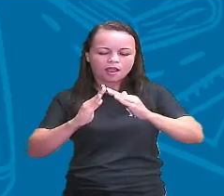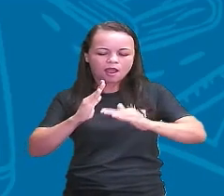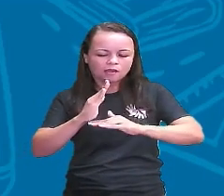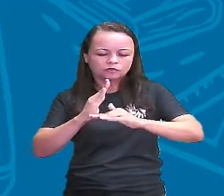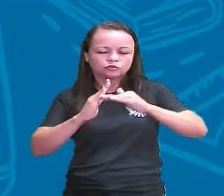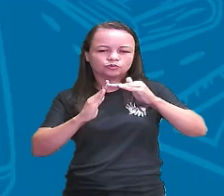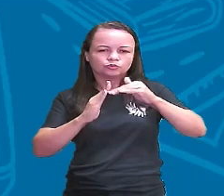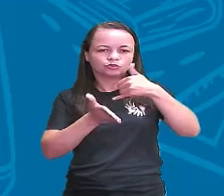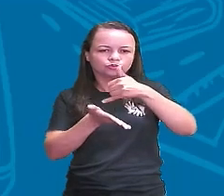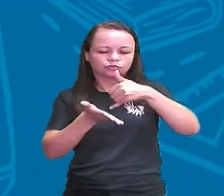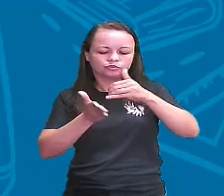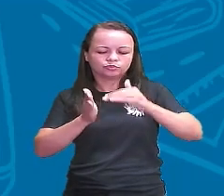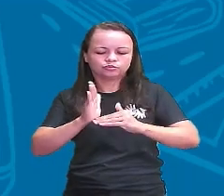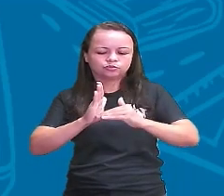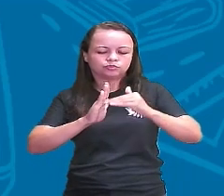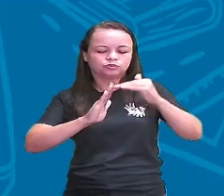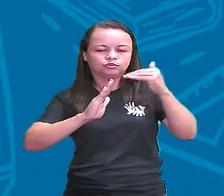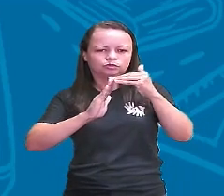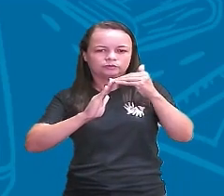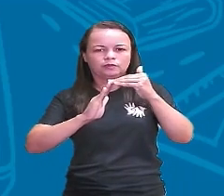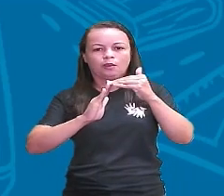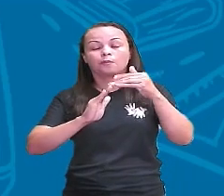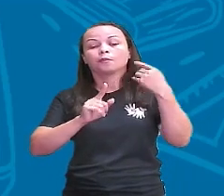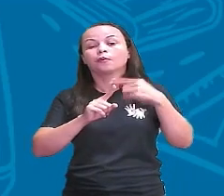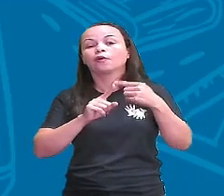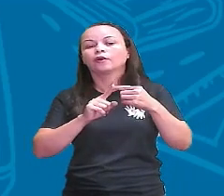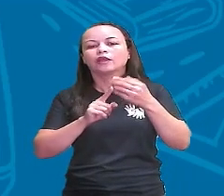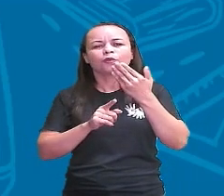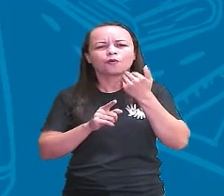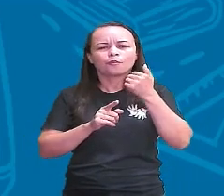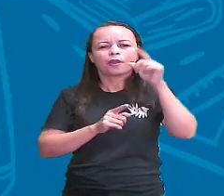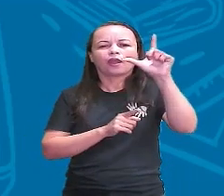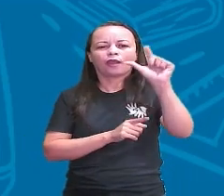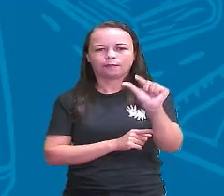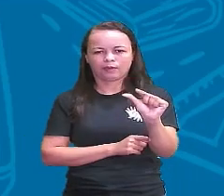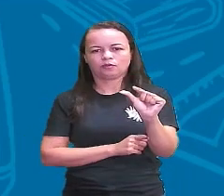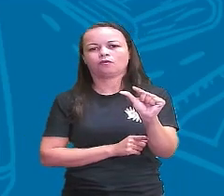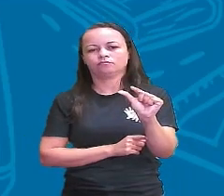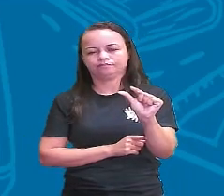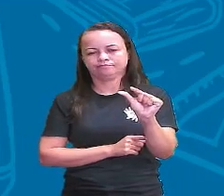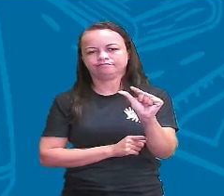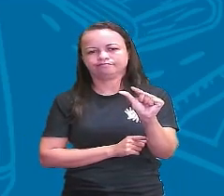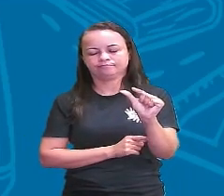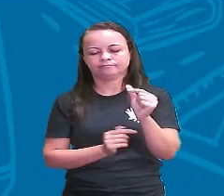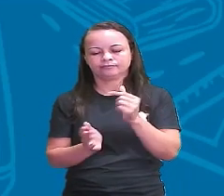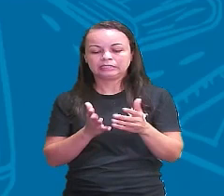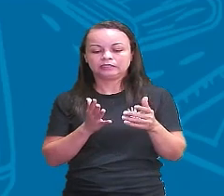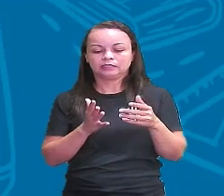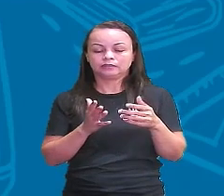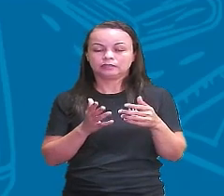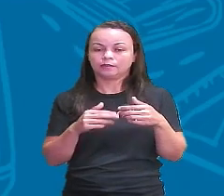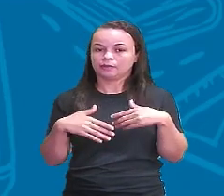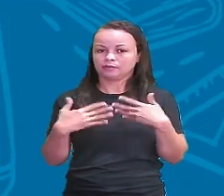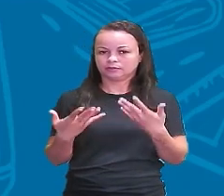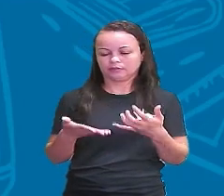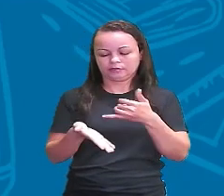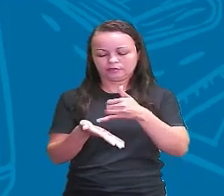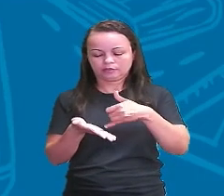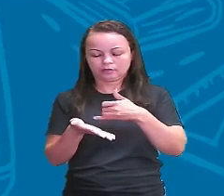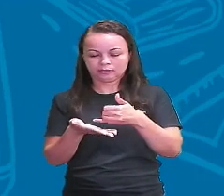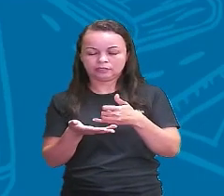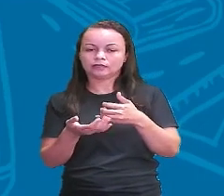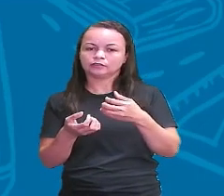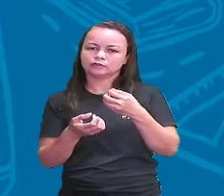lá no topo, porque a gente tem que consumir em menor quantidade, né? Portanto, apesar das gorduras